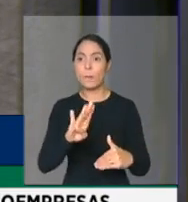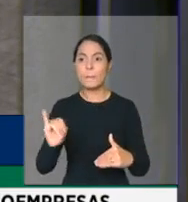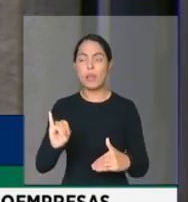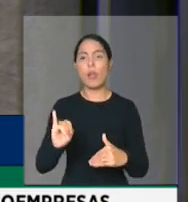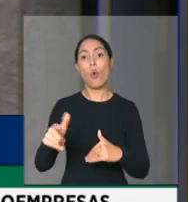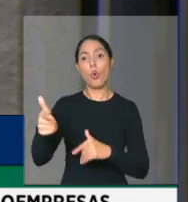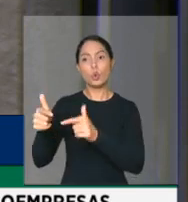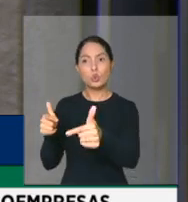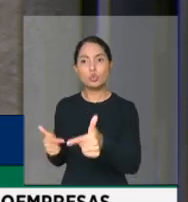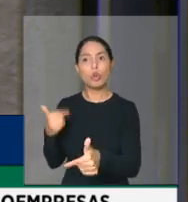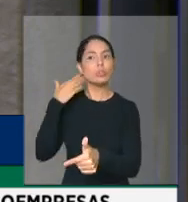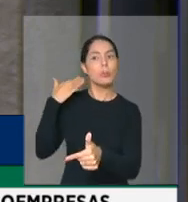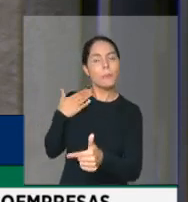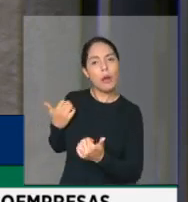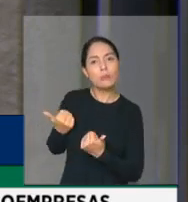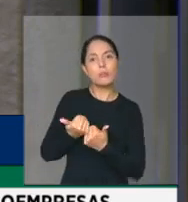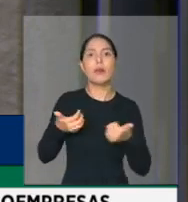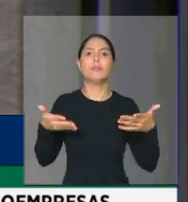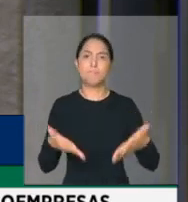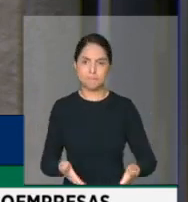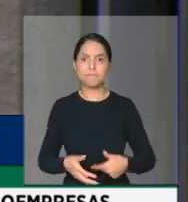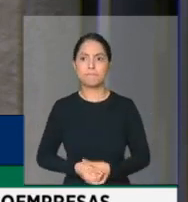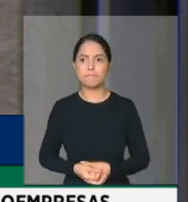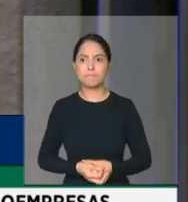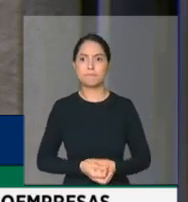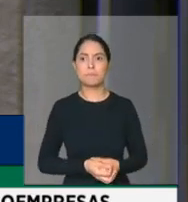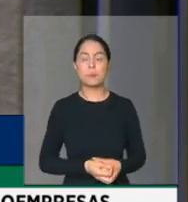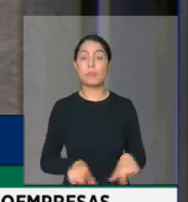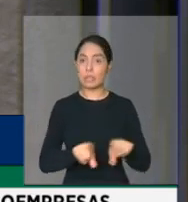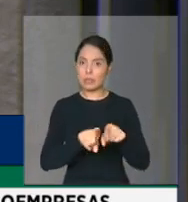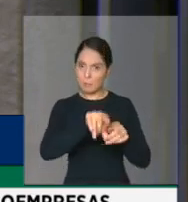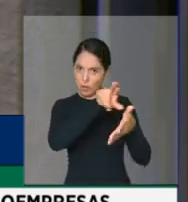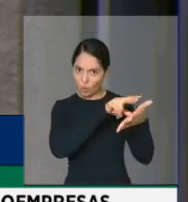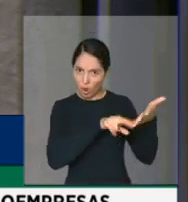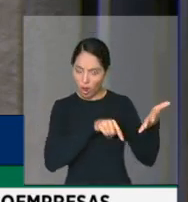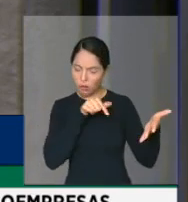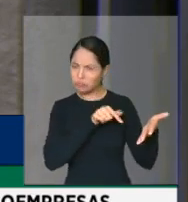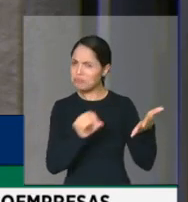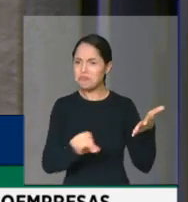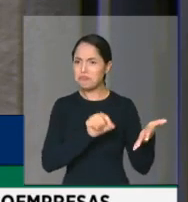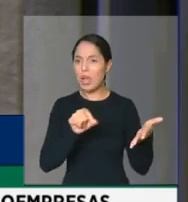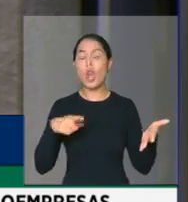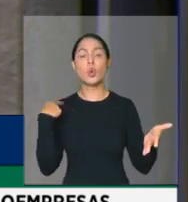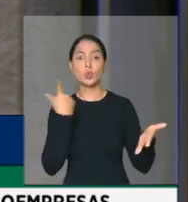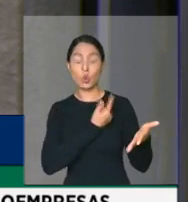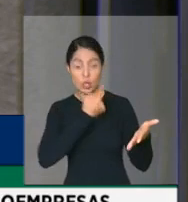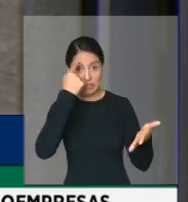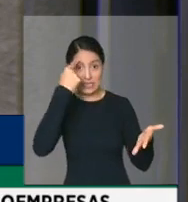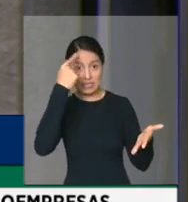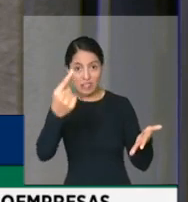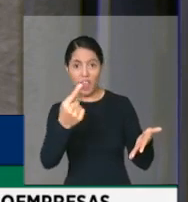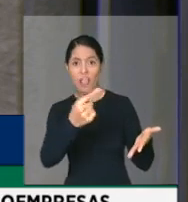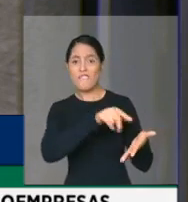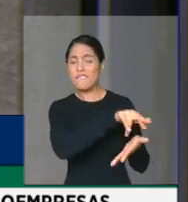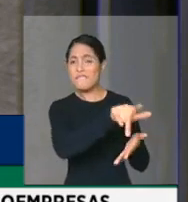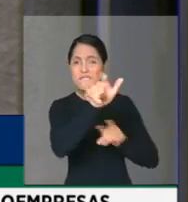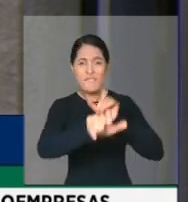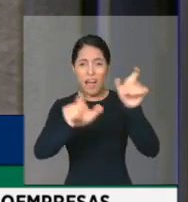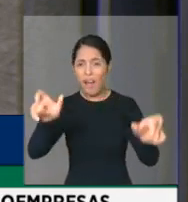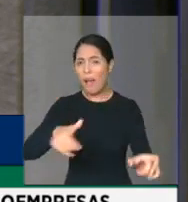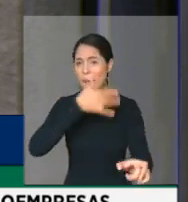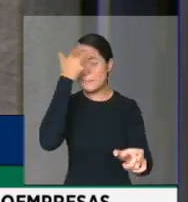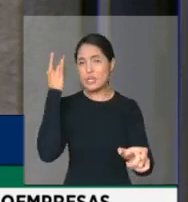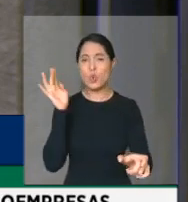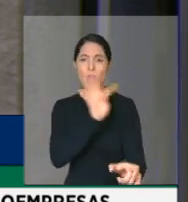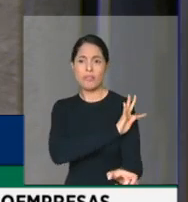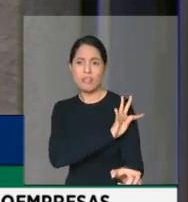participarão desse processo. Durante o desenvolvimento do relatório, senhor presidente, acatando a ideia aí de vários dos nossos técnicos, de